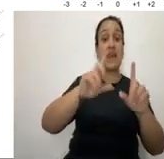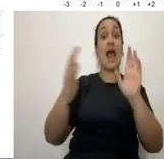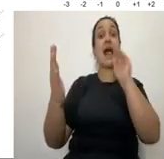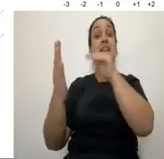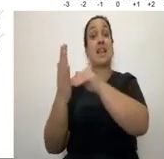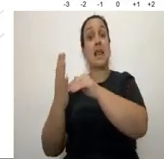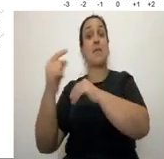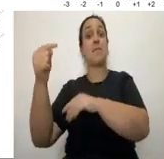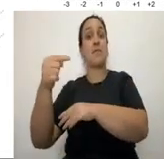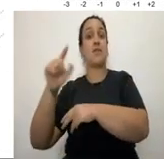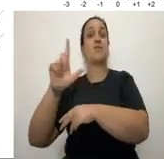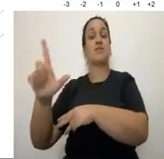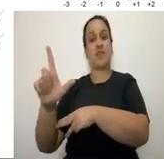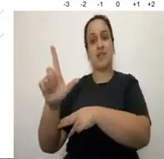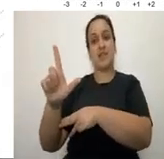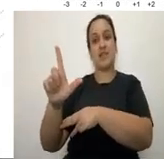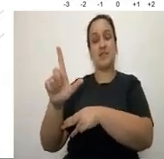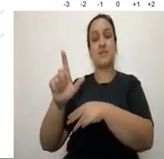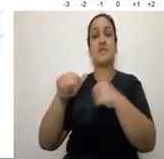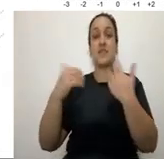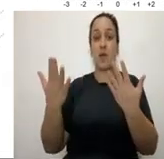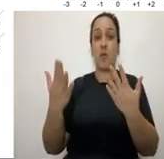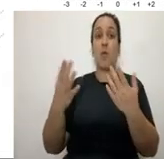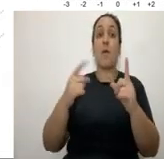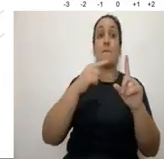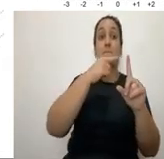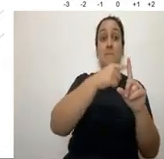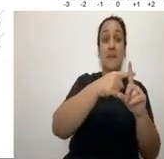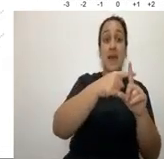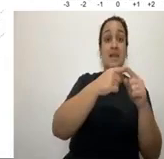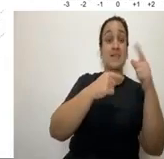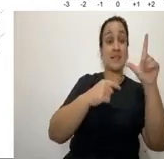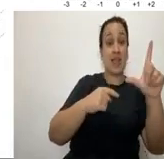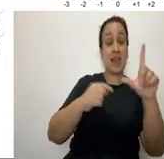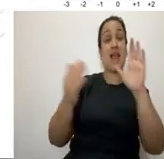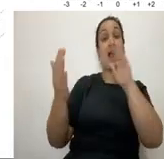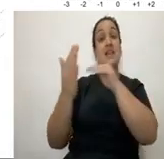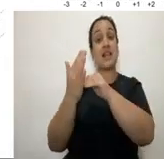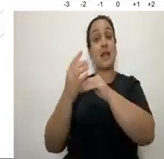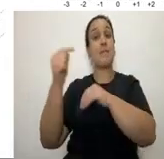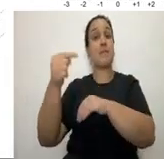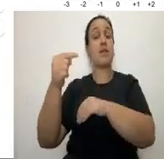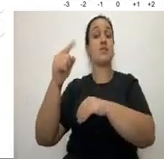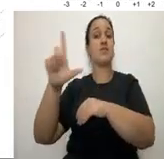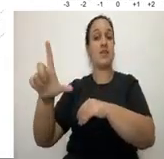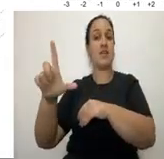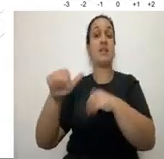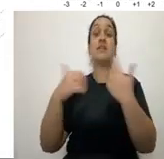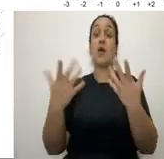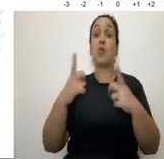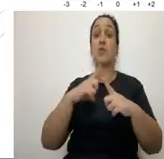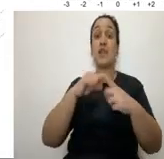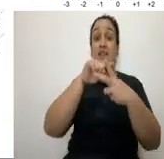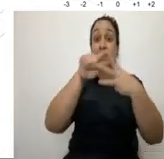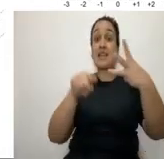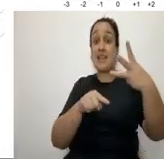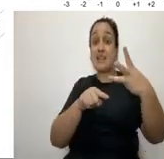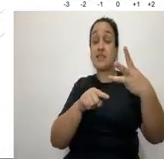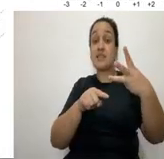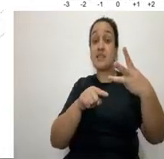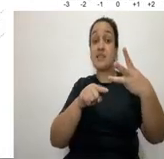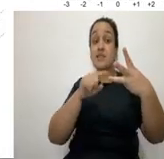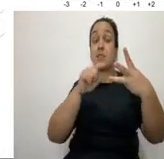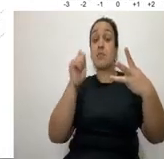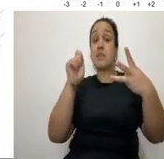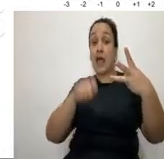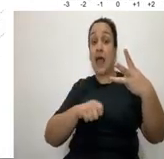L até menos L. Ó, de mais L até menos L. Então, de mais L até menos L passando por 0. Então, eu tenho